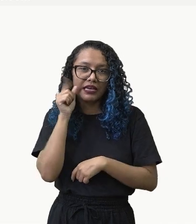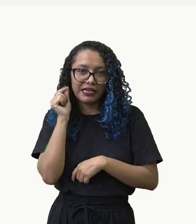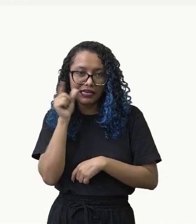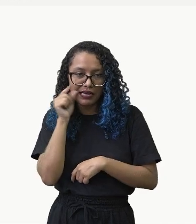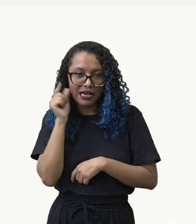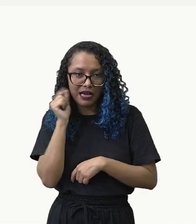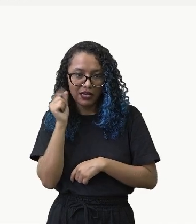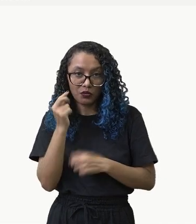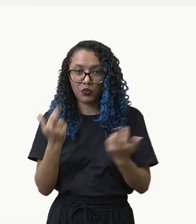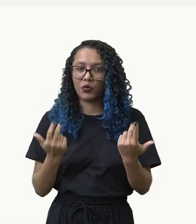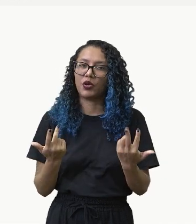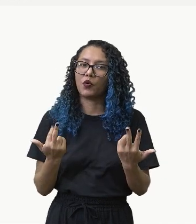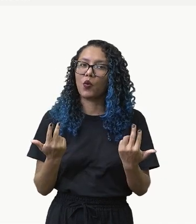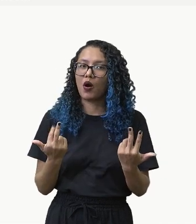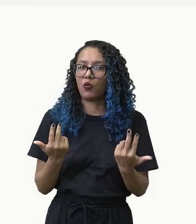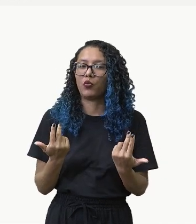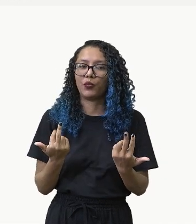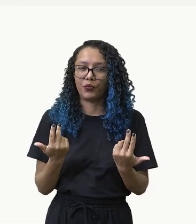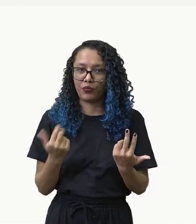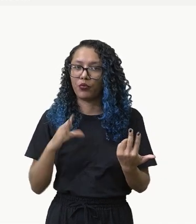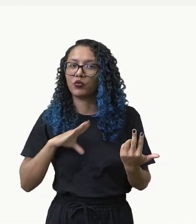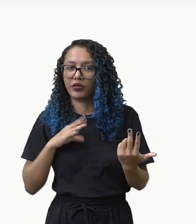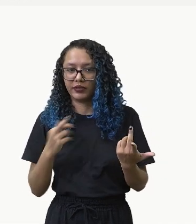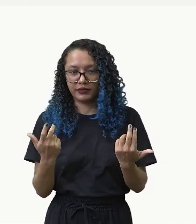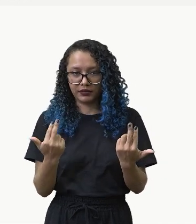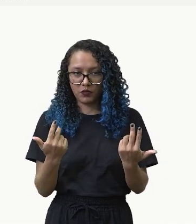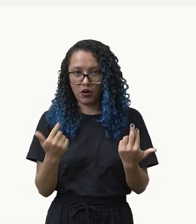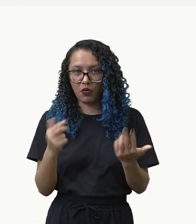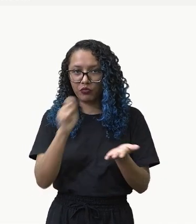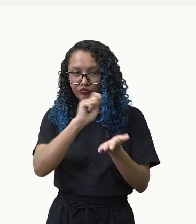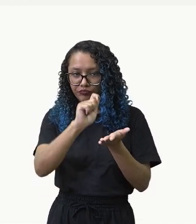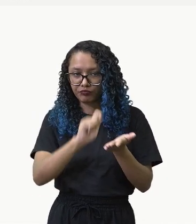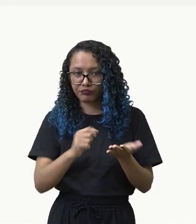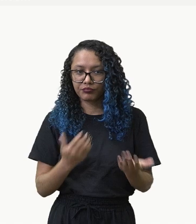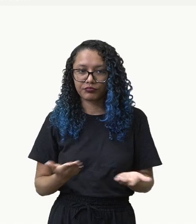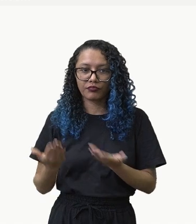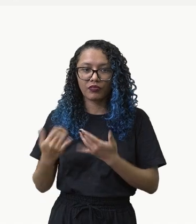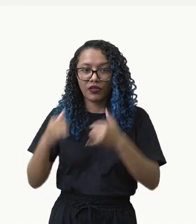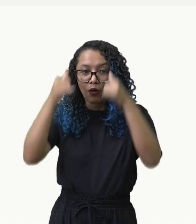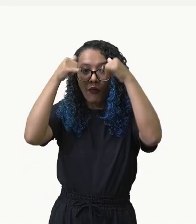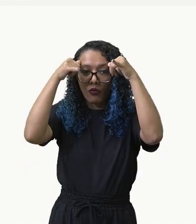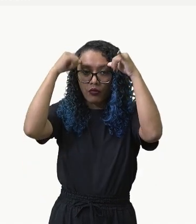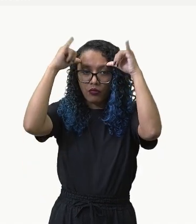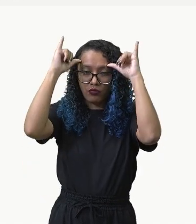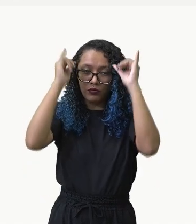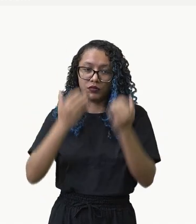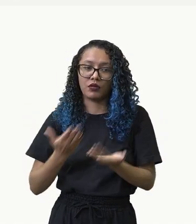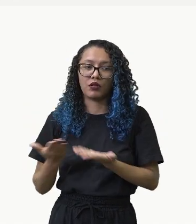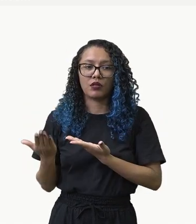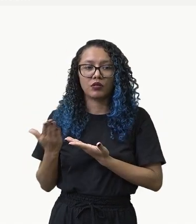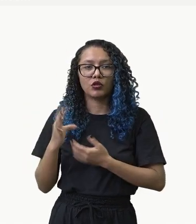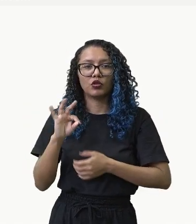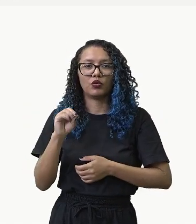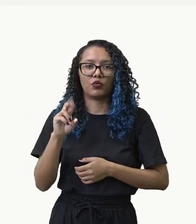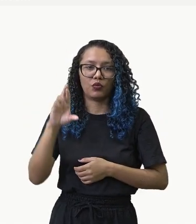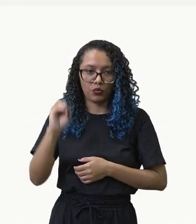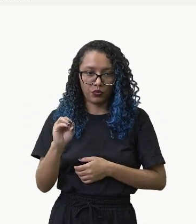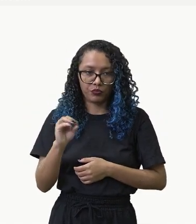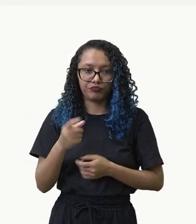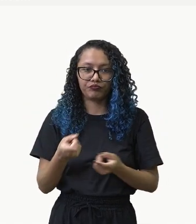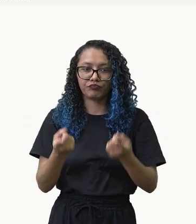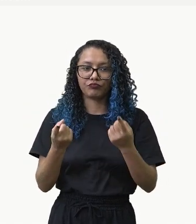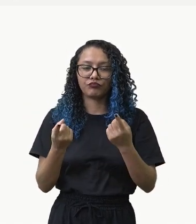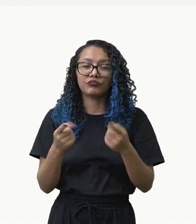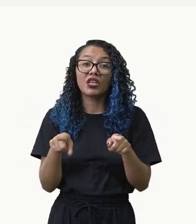para a língua portuguesa gato el touro no português o touro e aí do touro nós